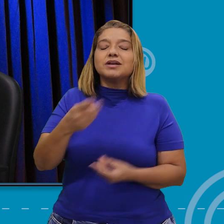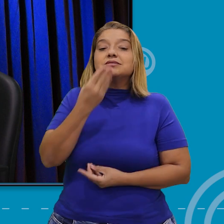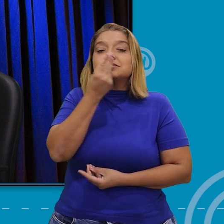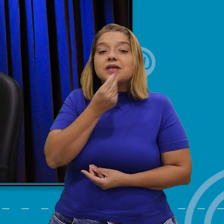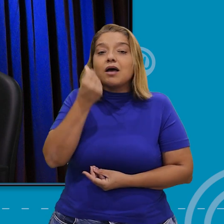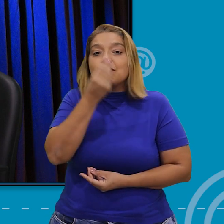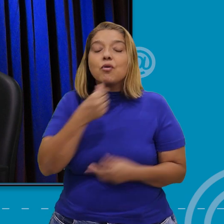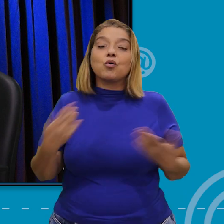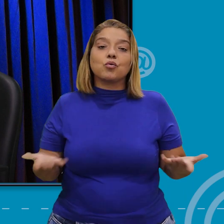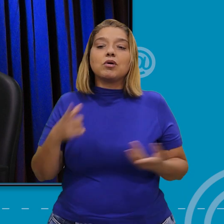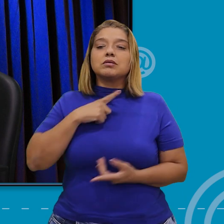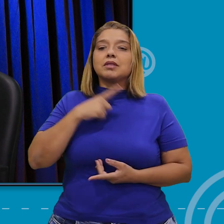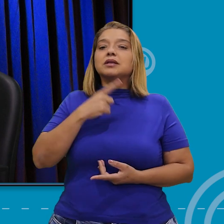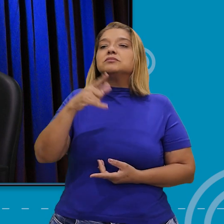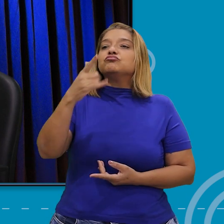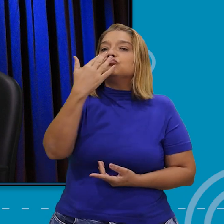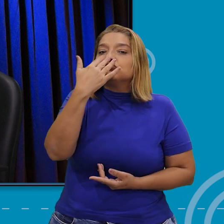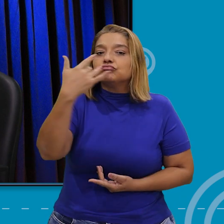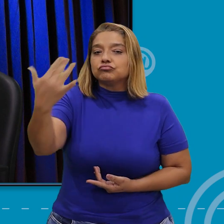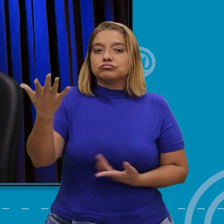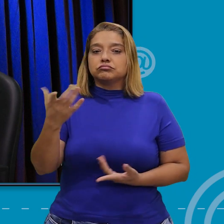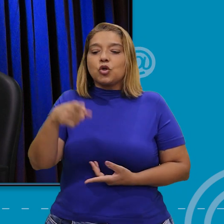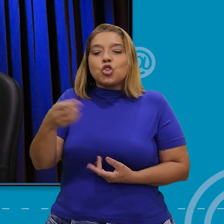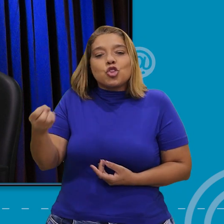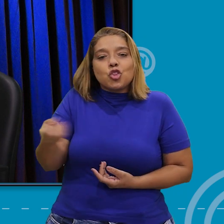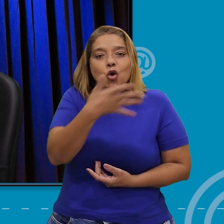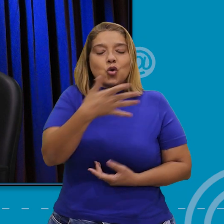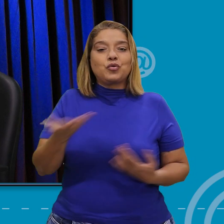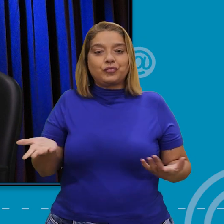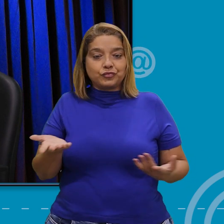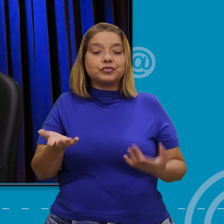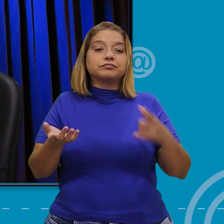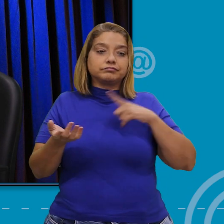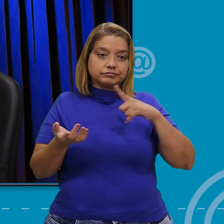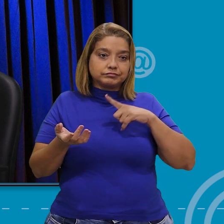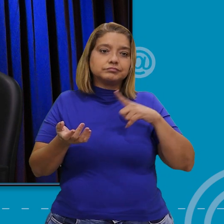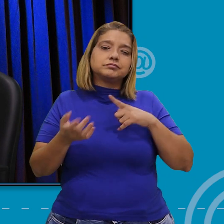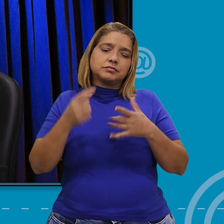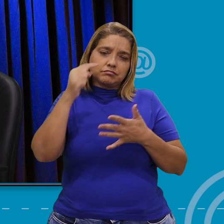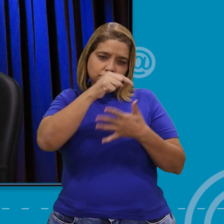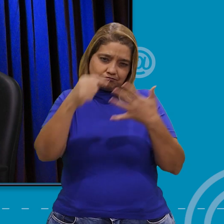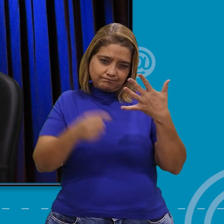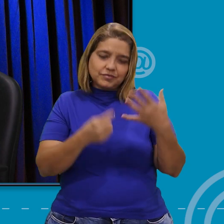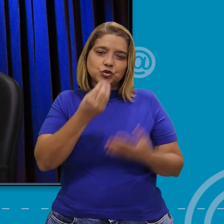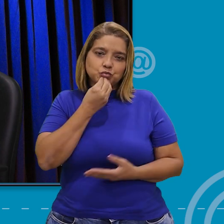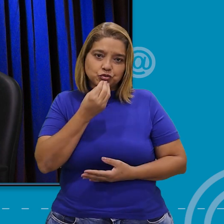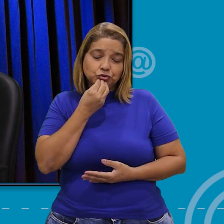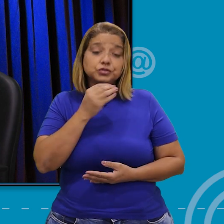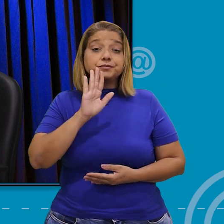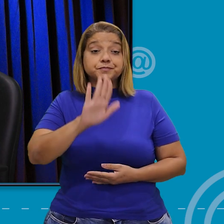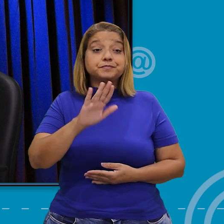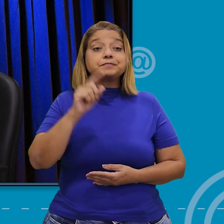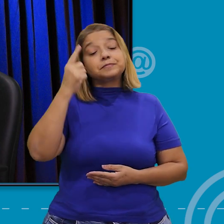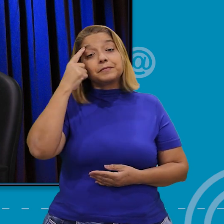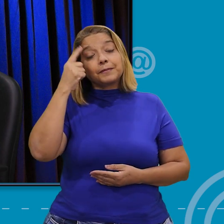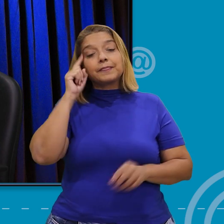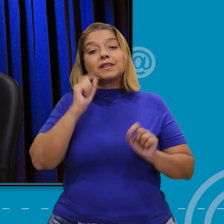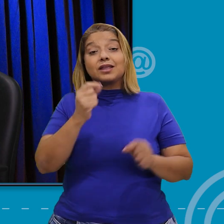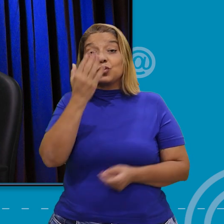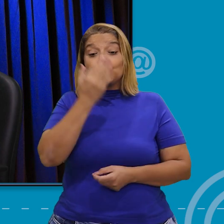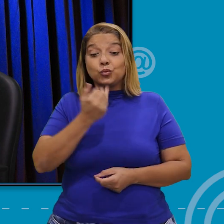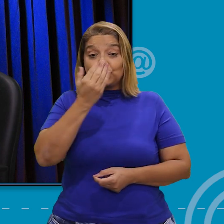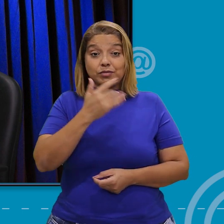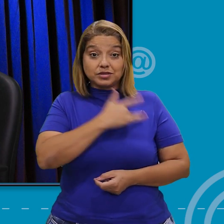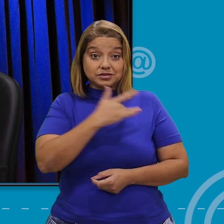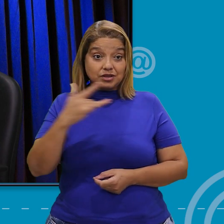tem um sabor, tem um aroma, tem uma textura. Entendi. Nesse sentido. E ainda em